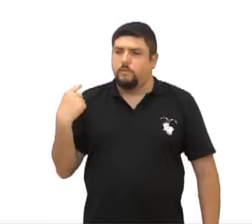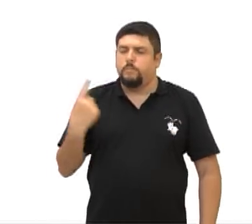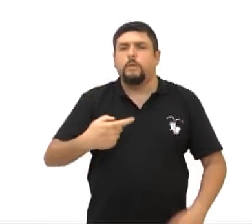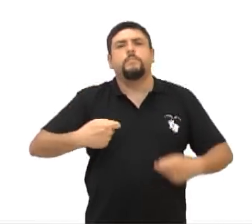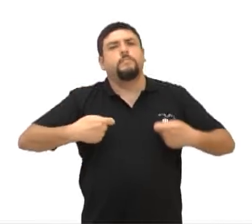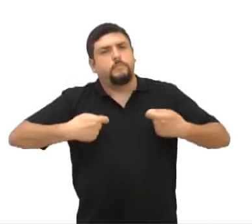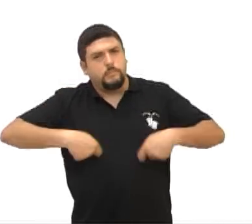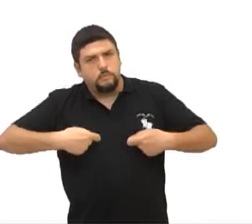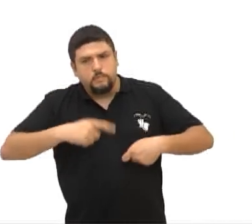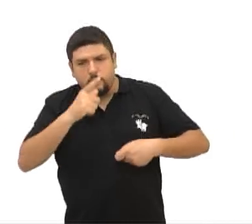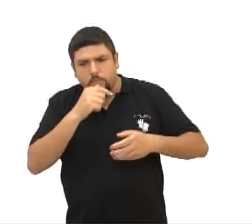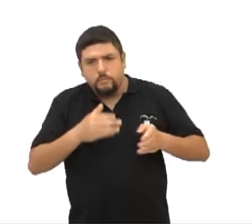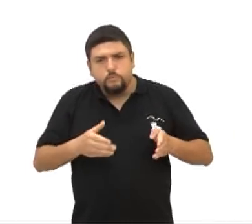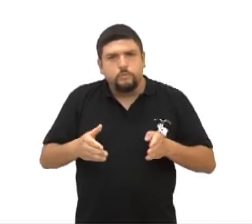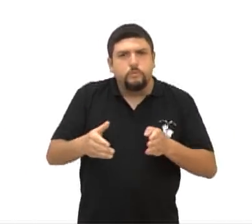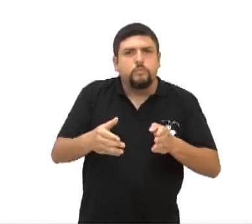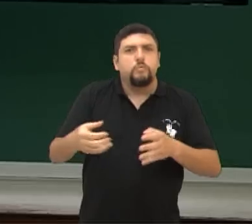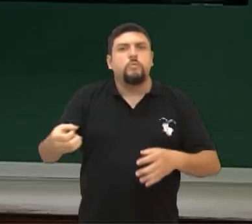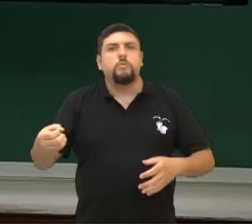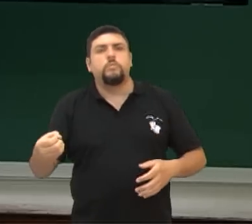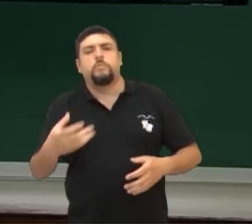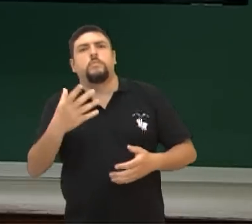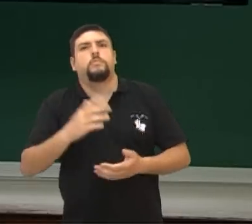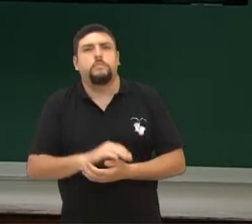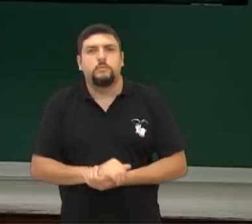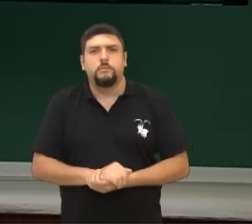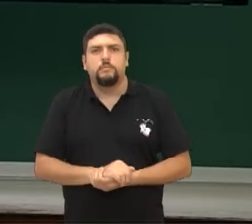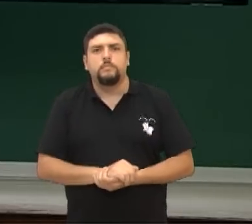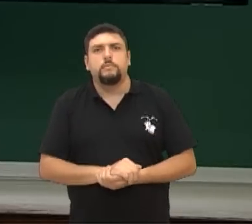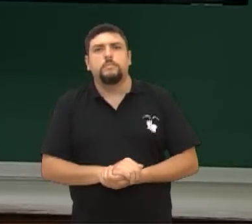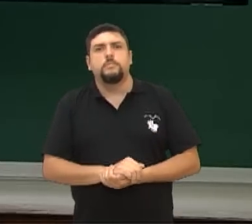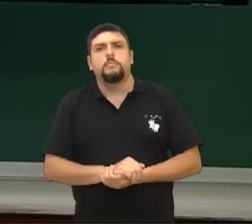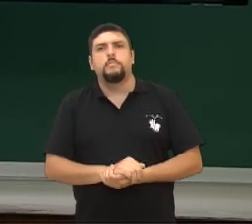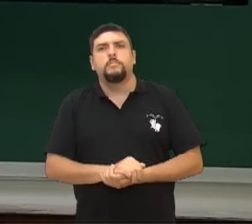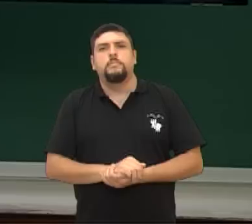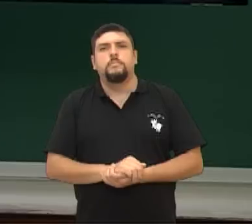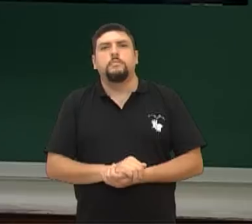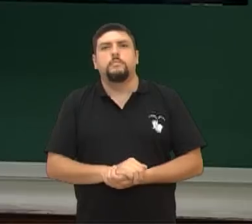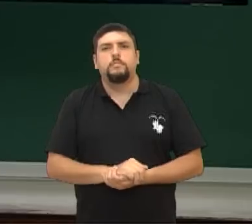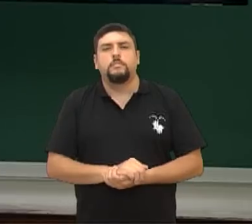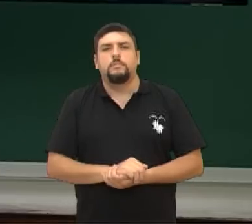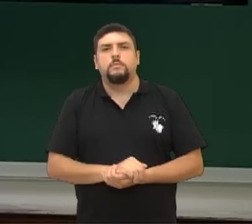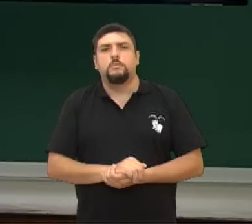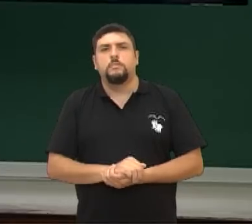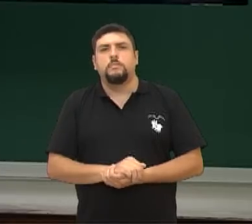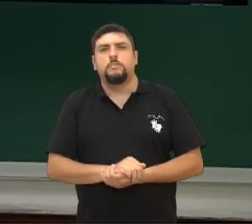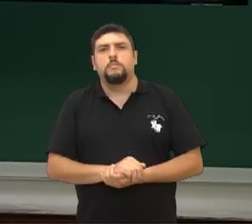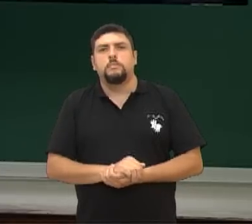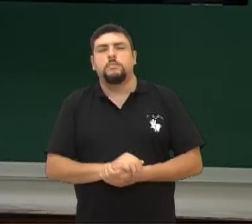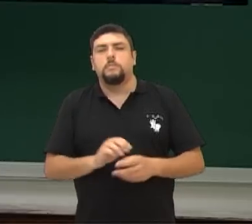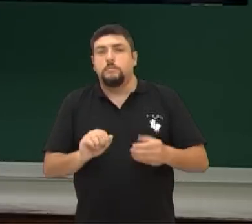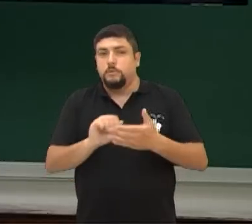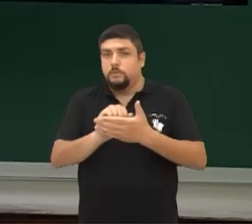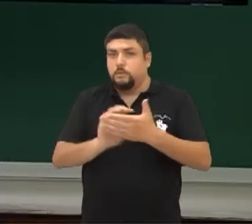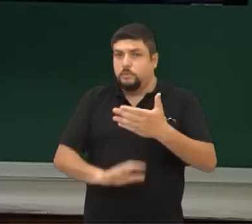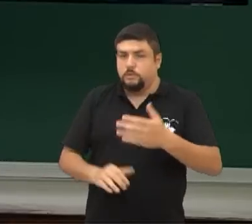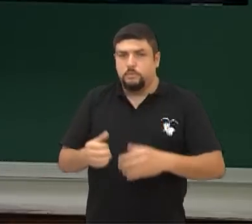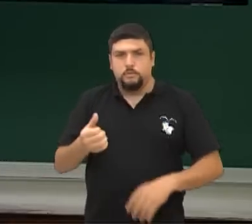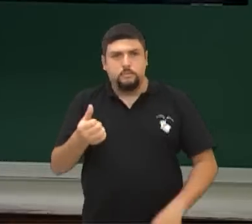de novos mananciais. Quem precisamos? Nós, ok? Atividade